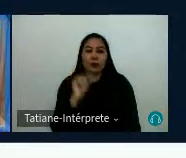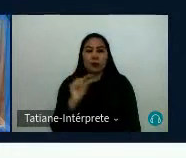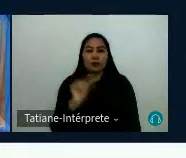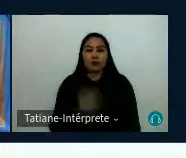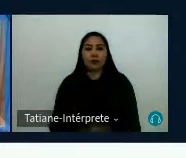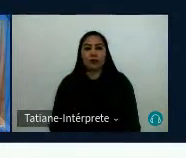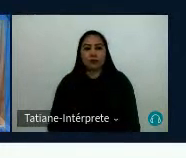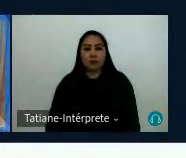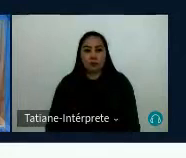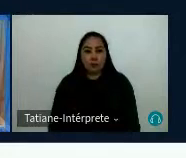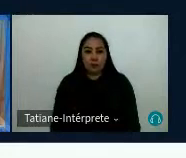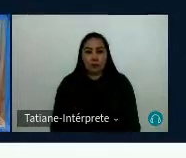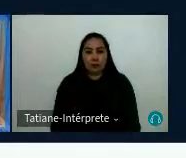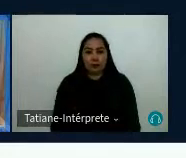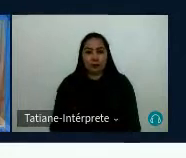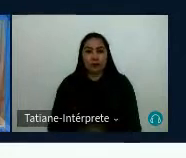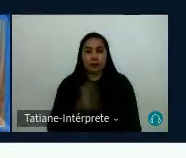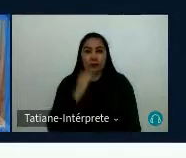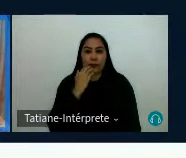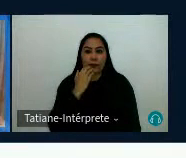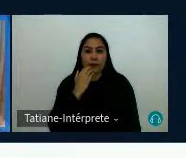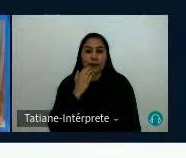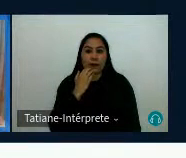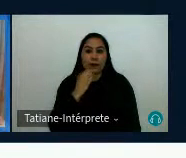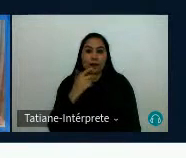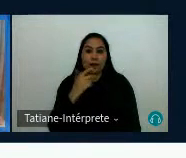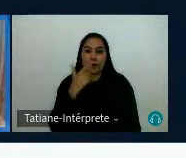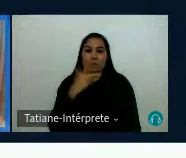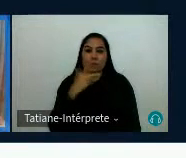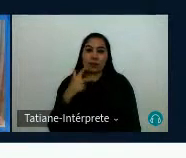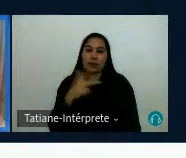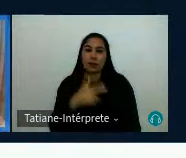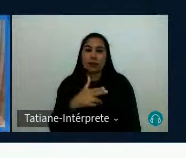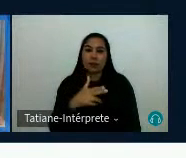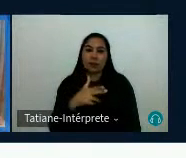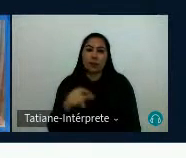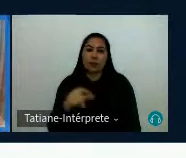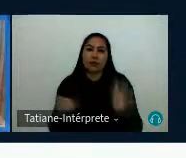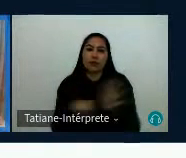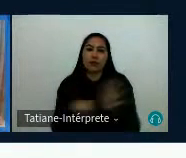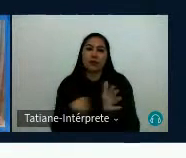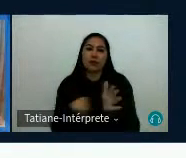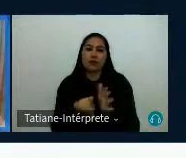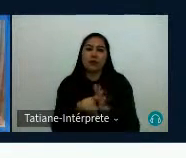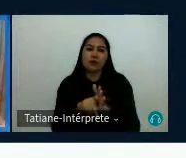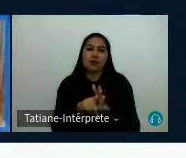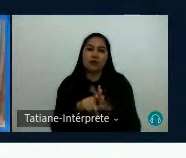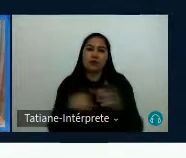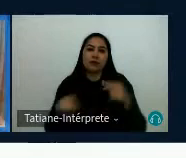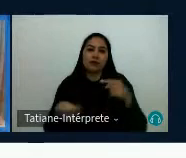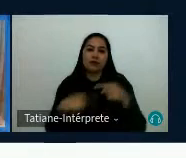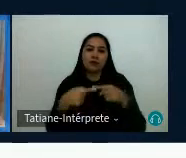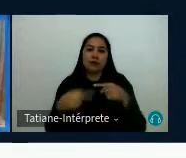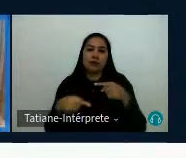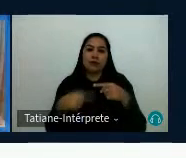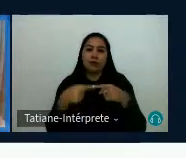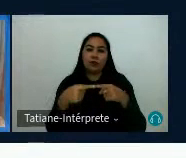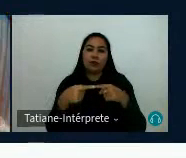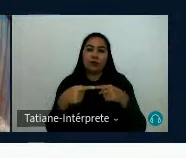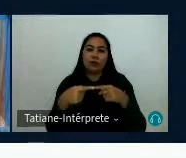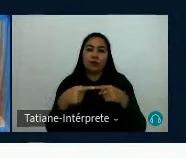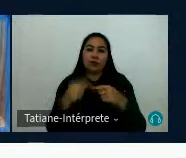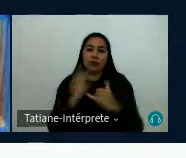sei. É, esse pequeno corte eu acho que é coisa aqui da canal? Conexão. É.